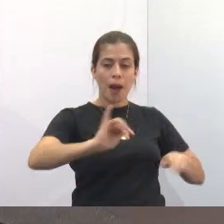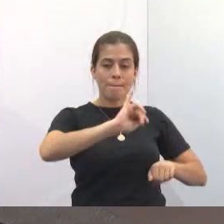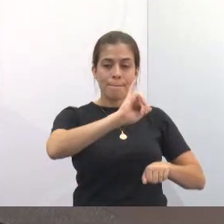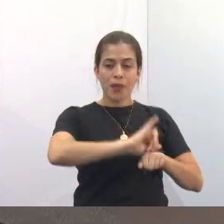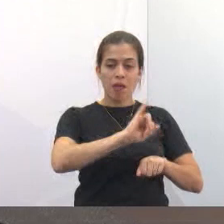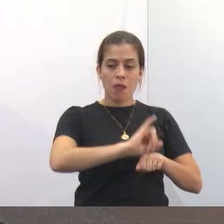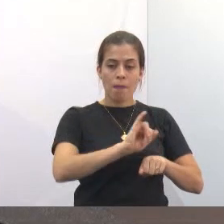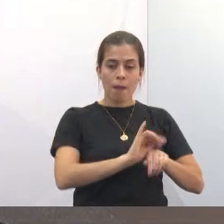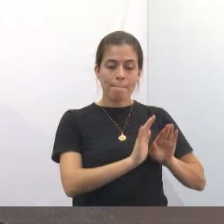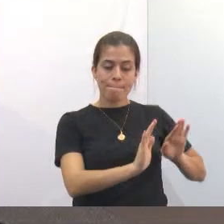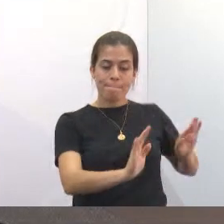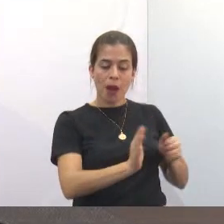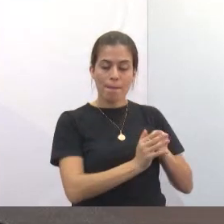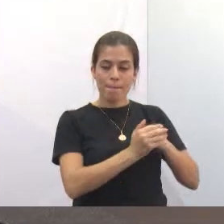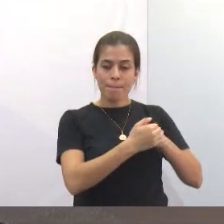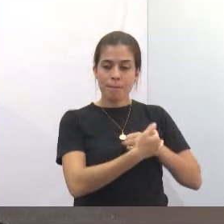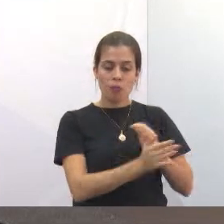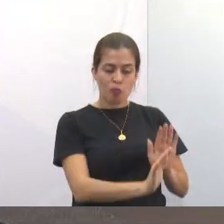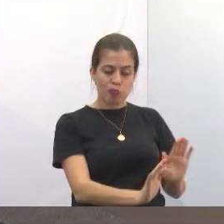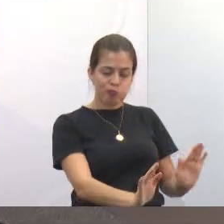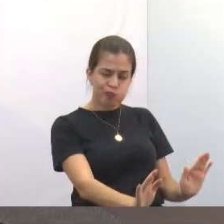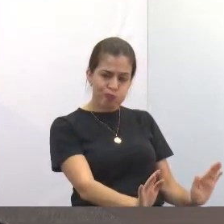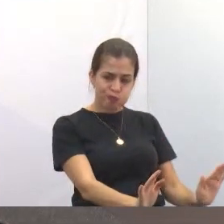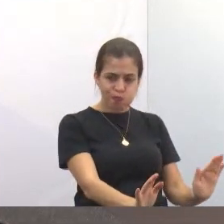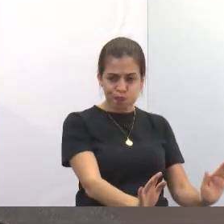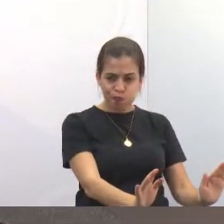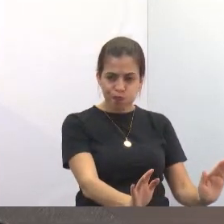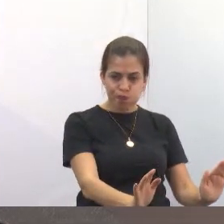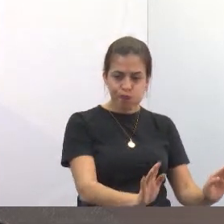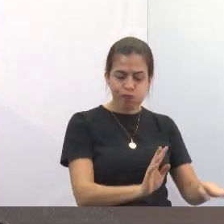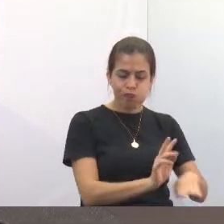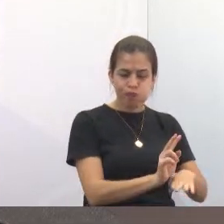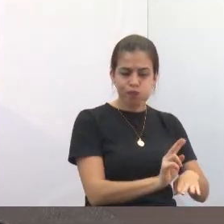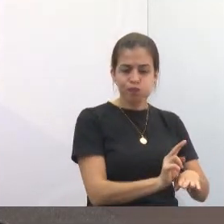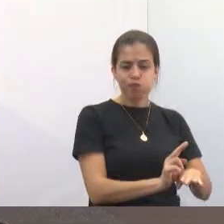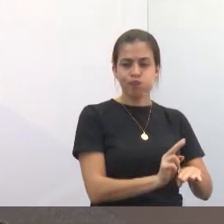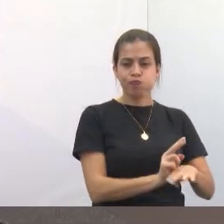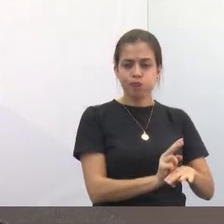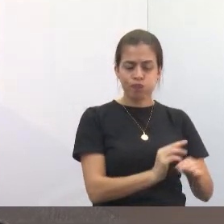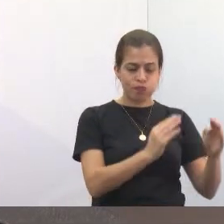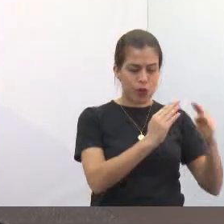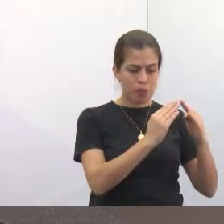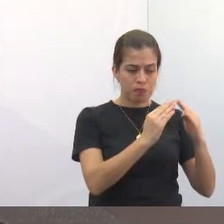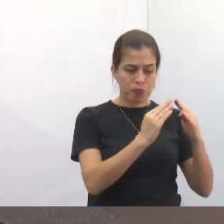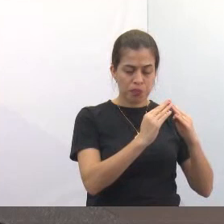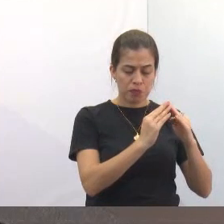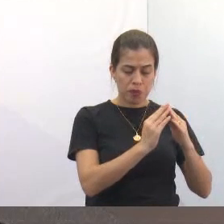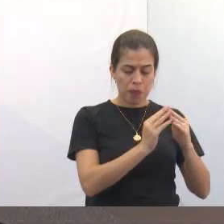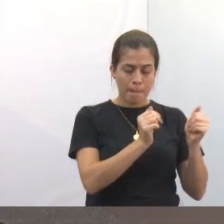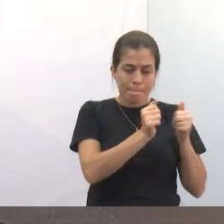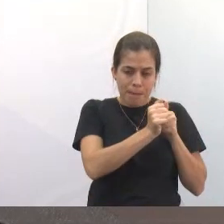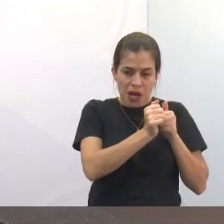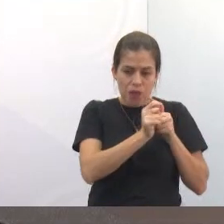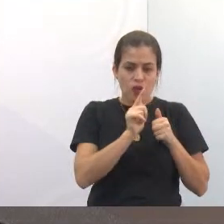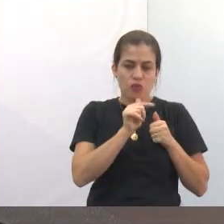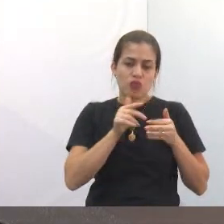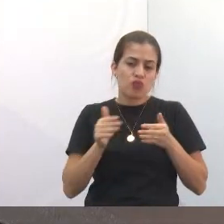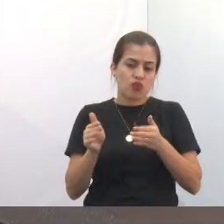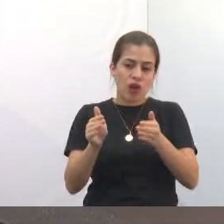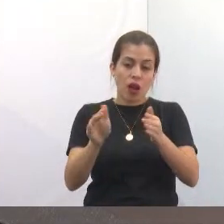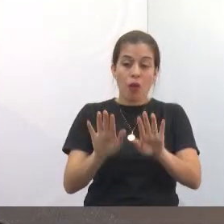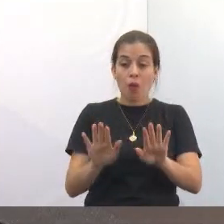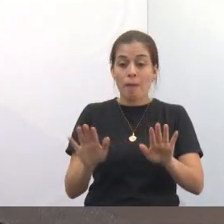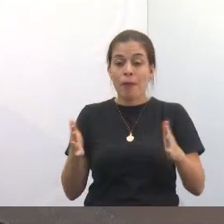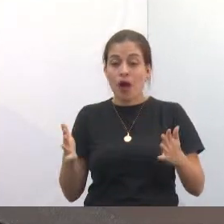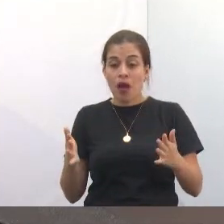contenção para assegurar a estabilidade das propriedades adjacentes ao canal. No